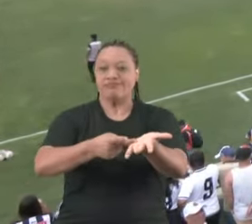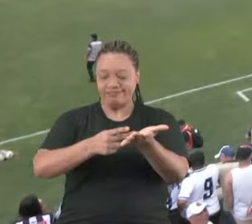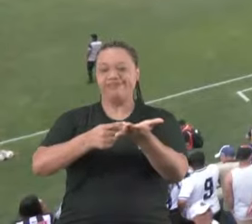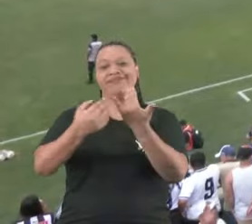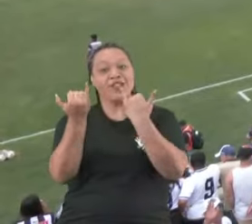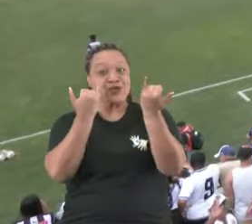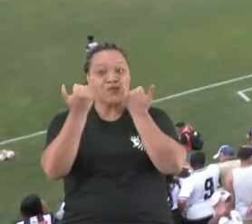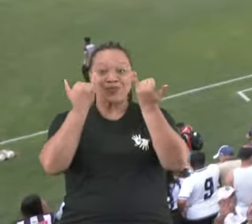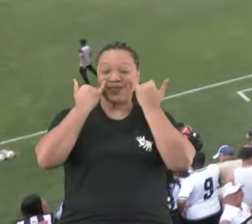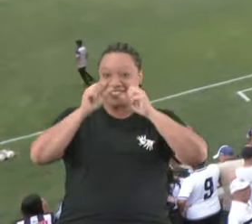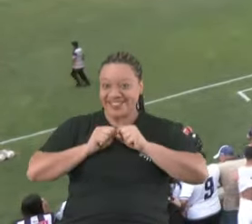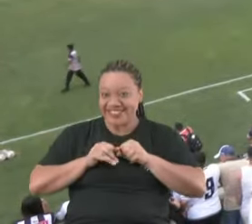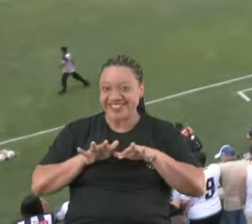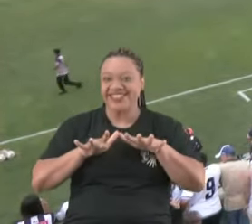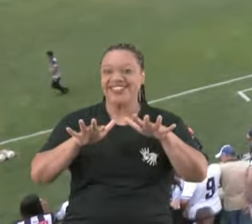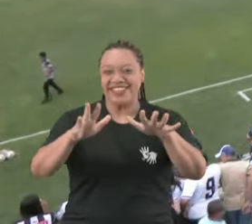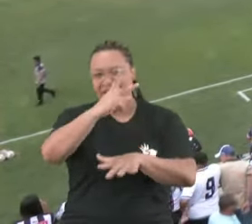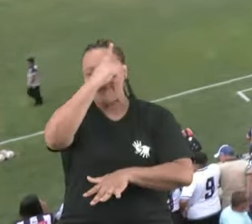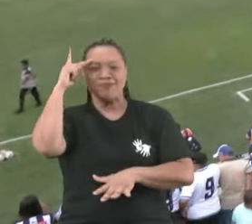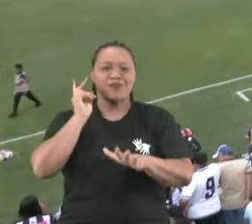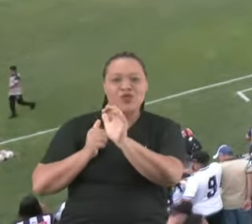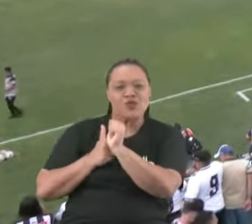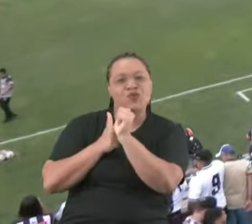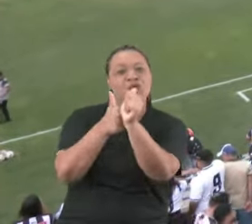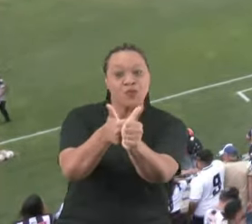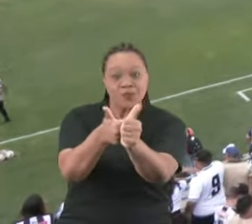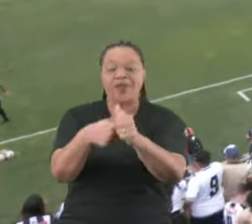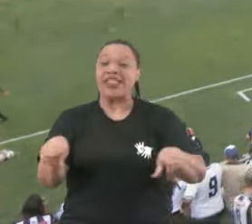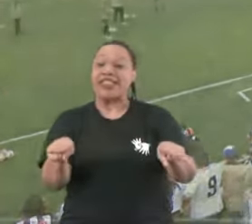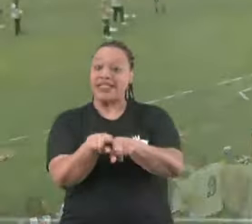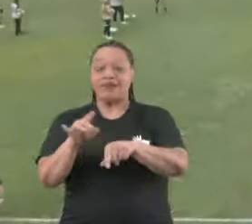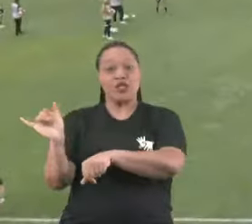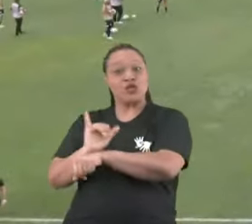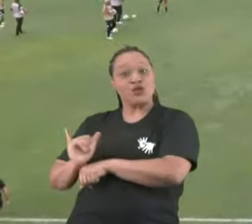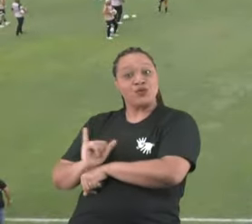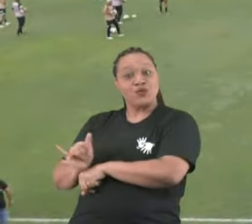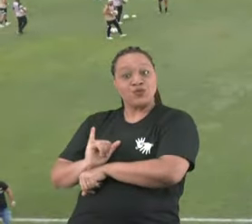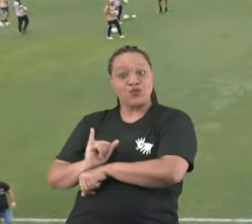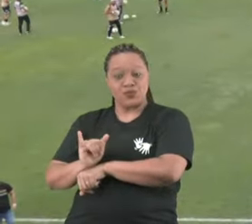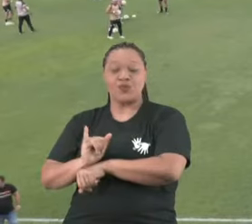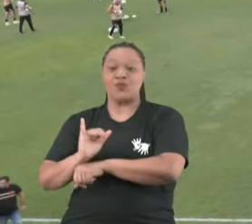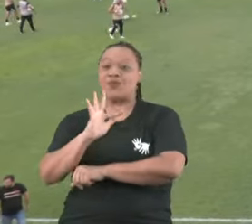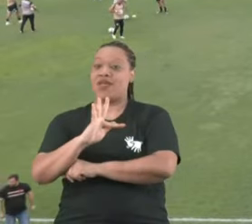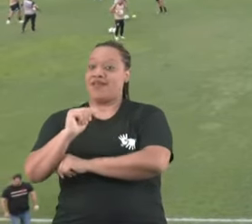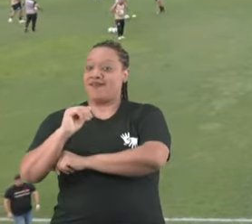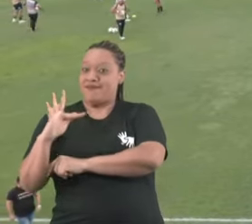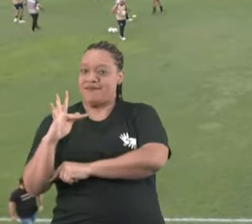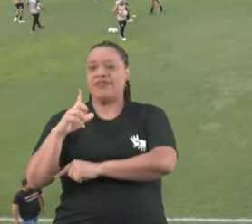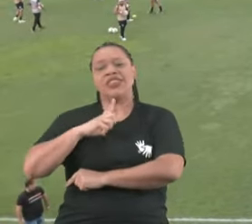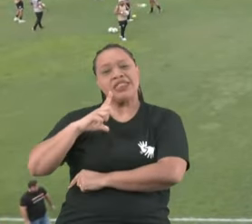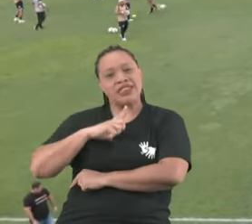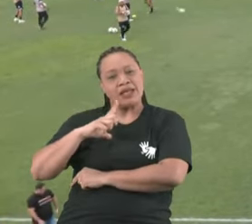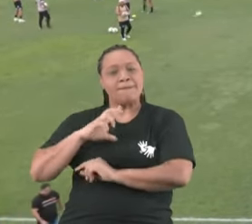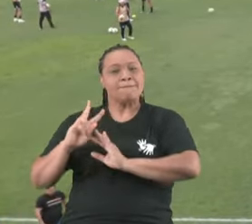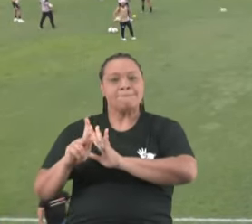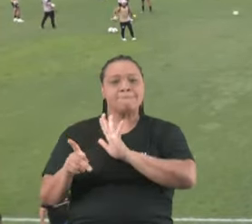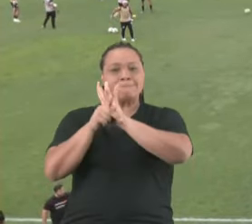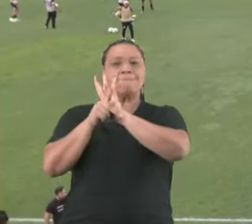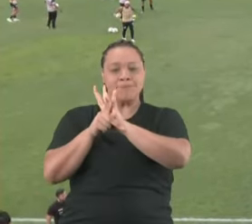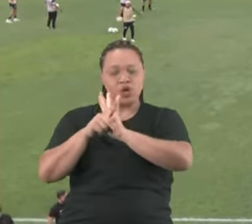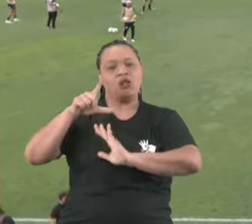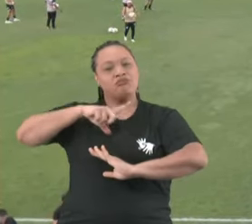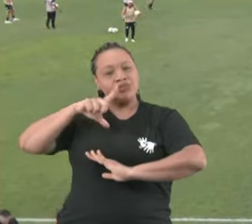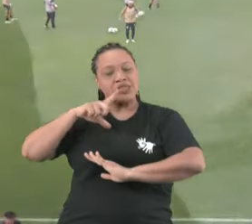essa informação para quem nos acompanha, nós temos no YouTube da Federação Alagoana um canal exclusivo,